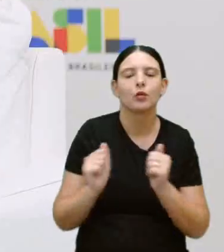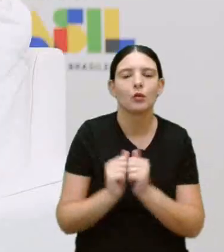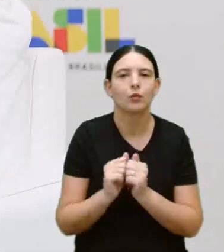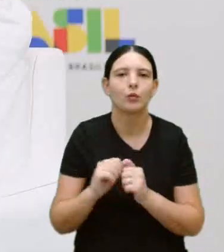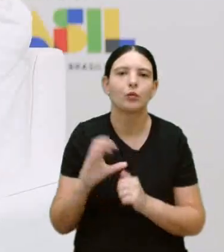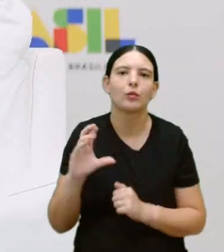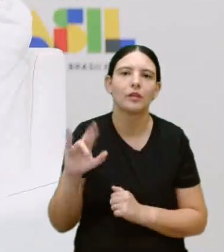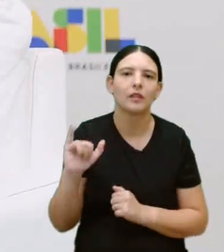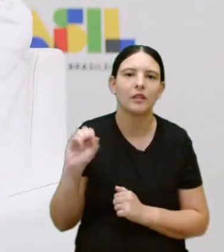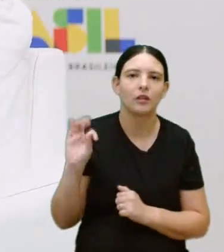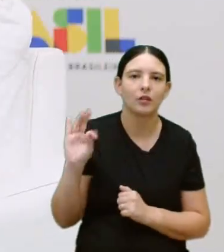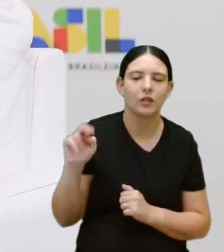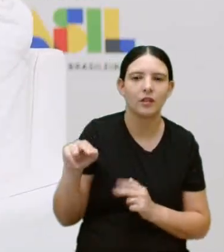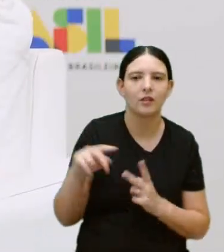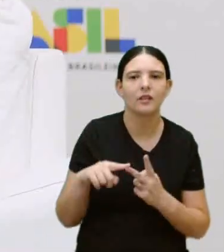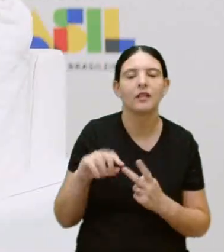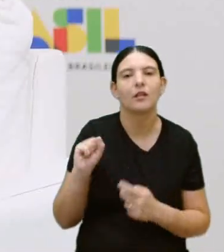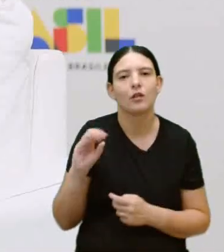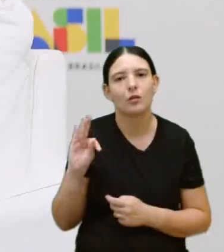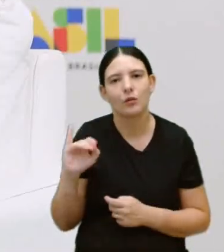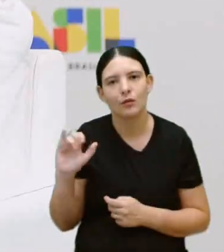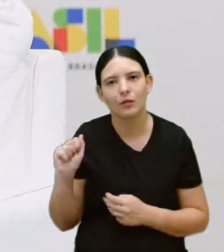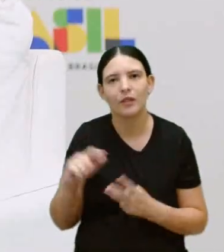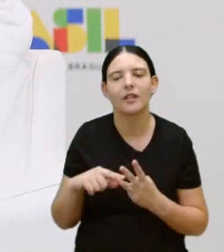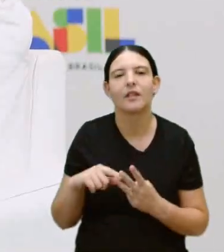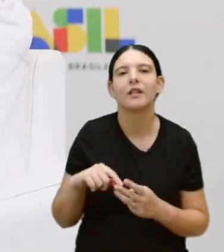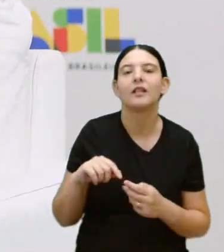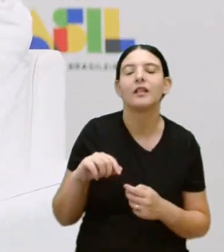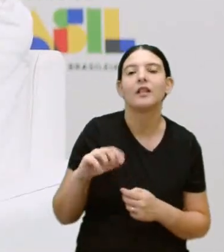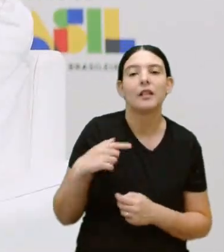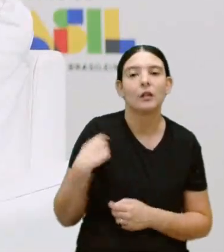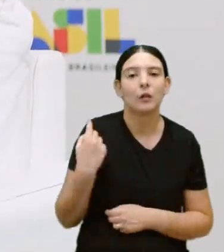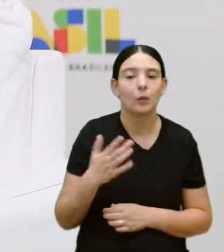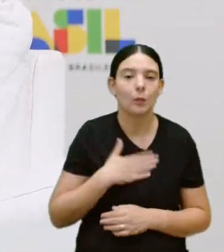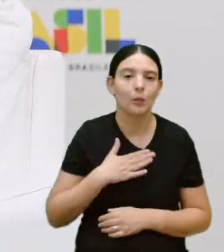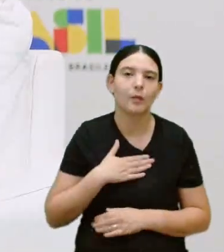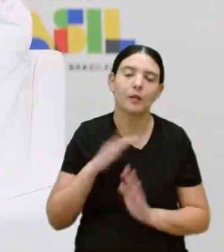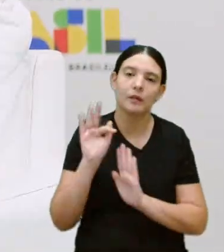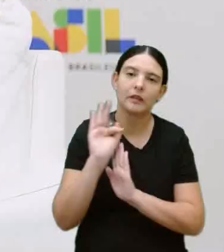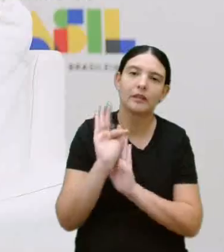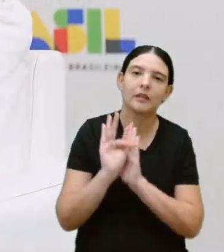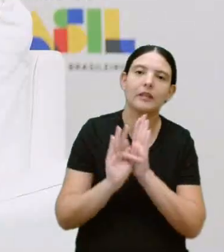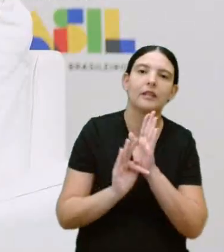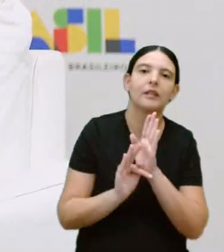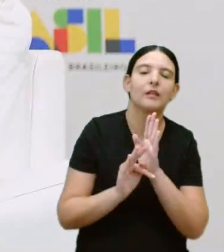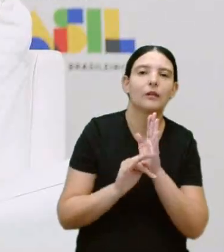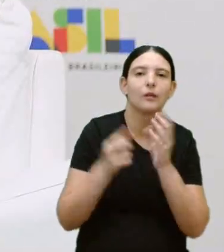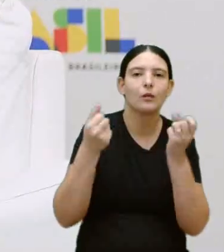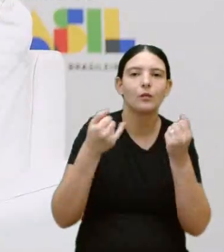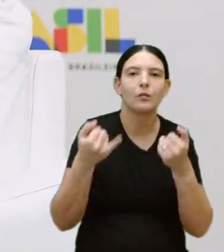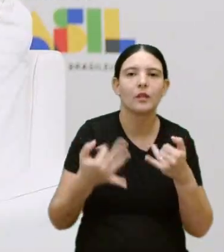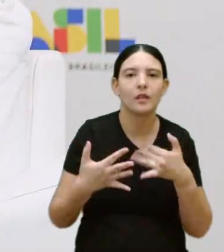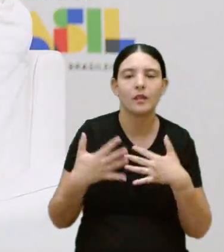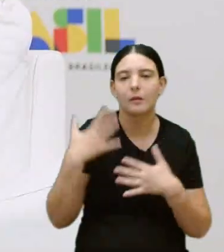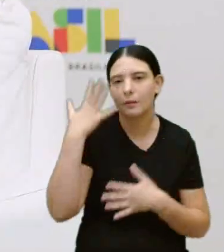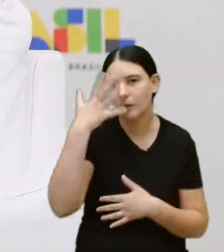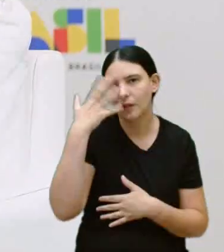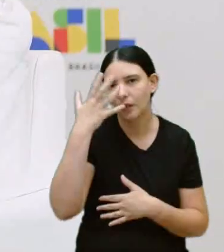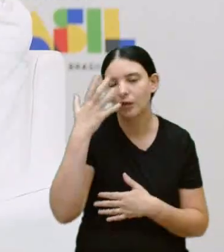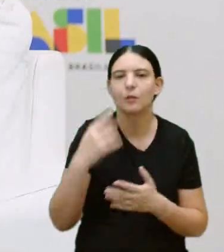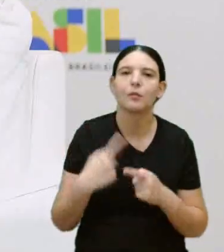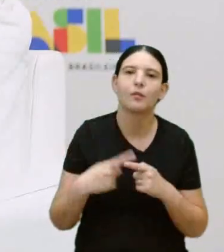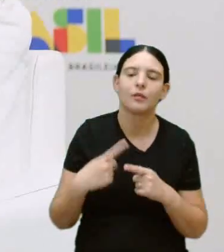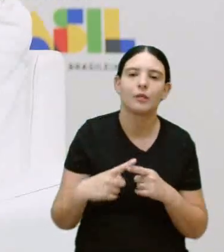Nunes e a Sofia Faveiro. E o meu texto, eu falei sobre paixão. Eu fiz um estudo, um levantamento de